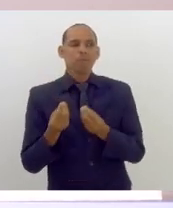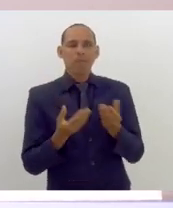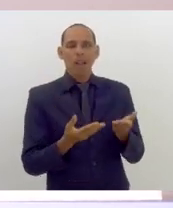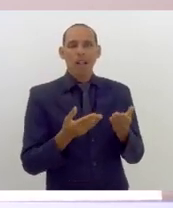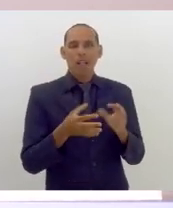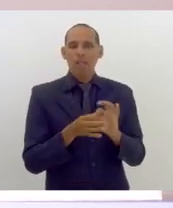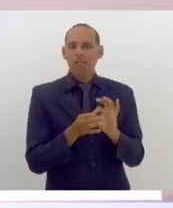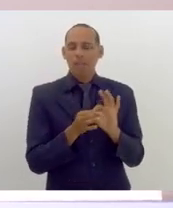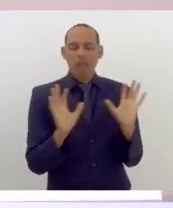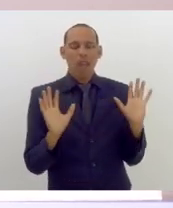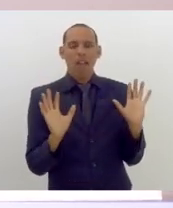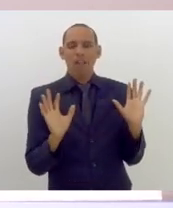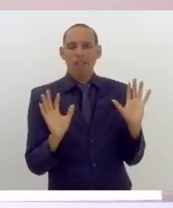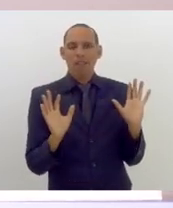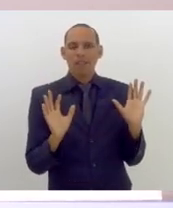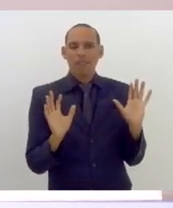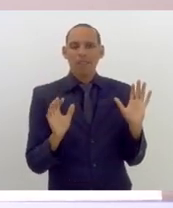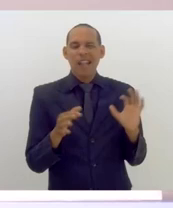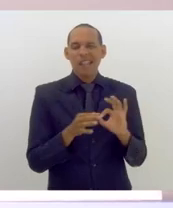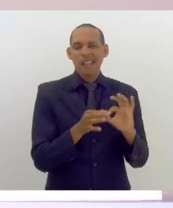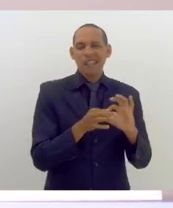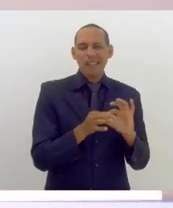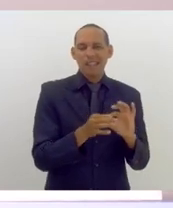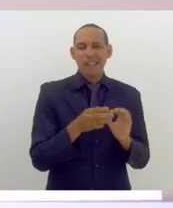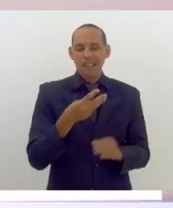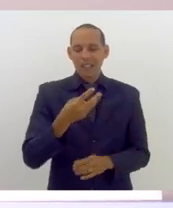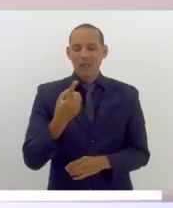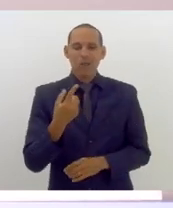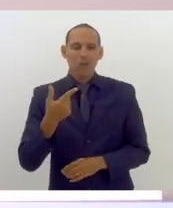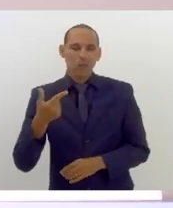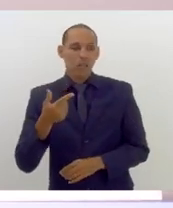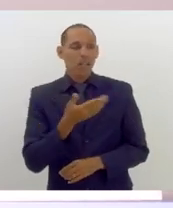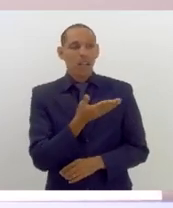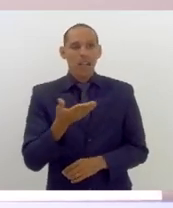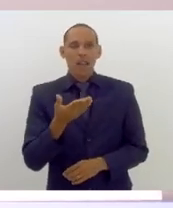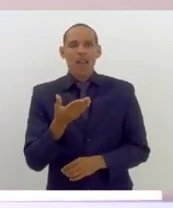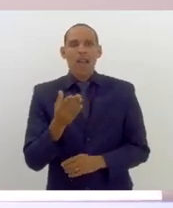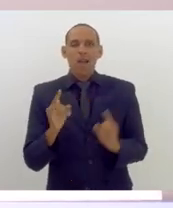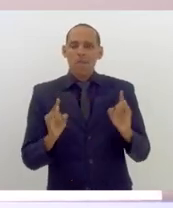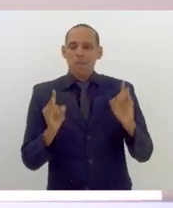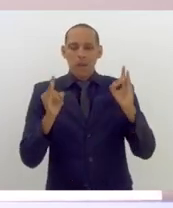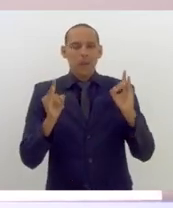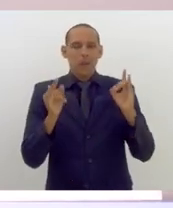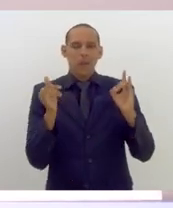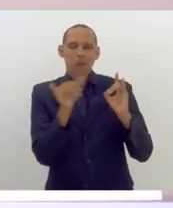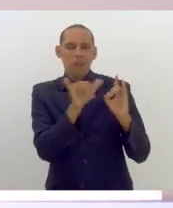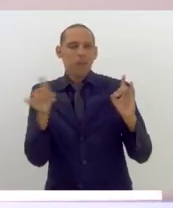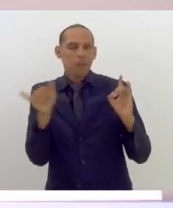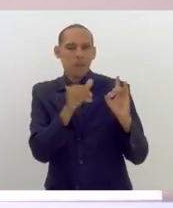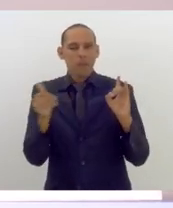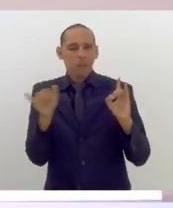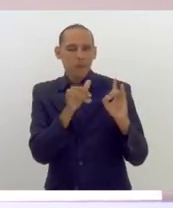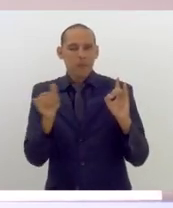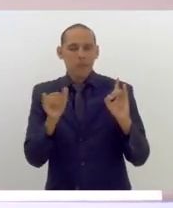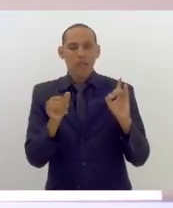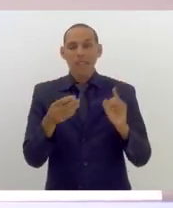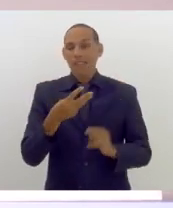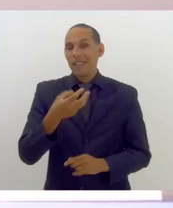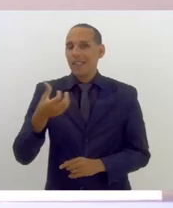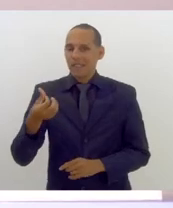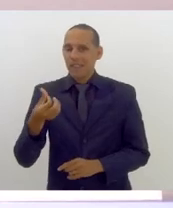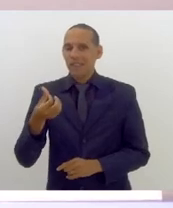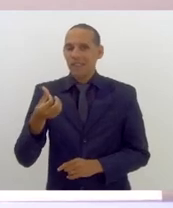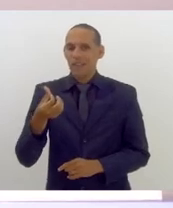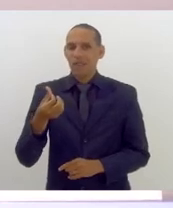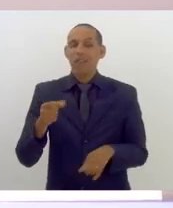integrada 312 para que a empresa está de 36 Torres de linhas de transmissão de energia que